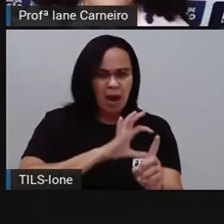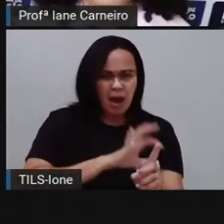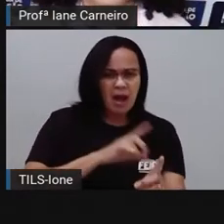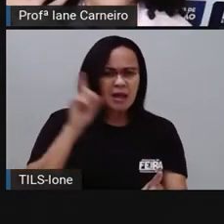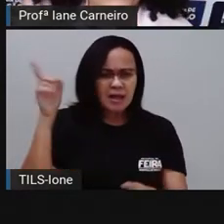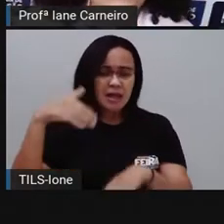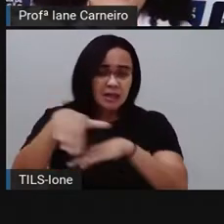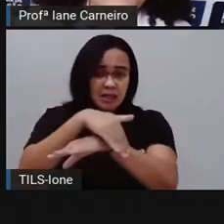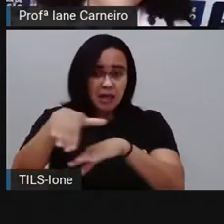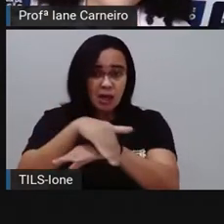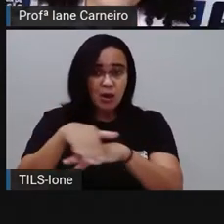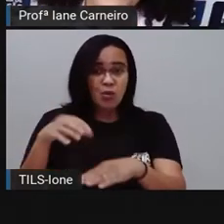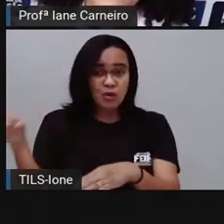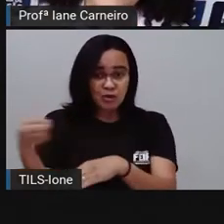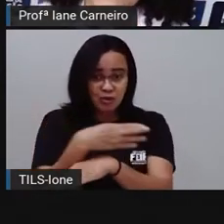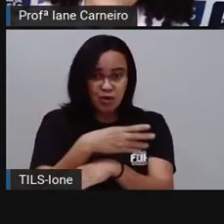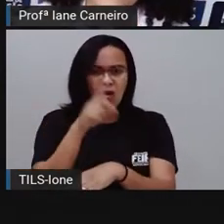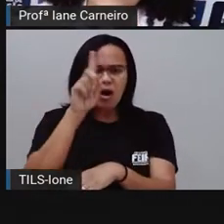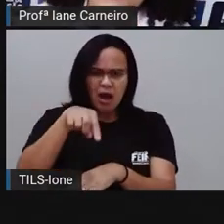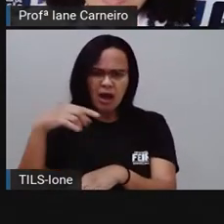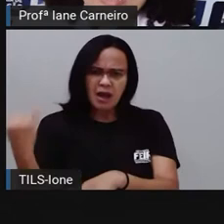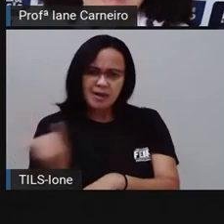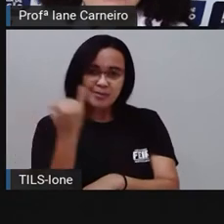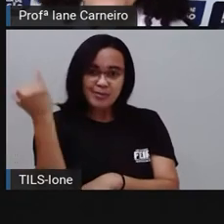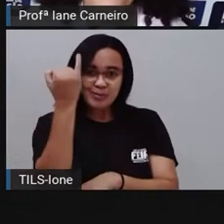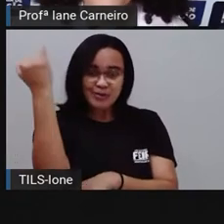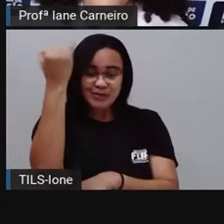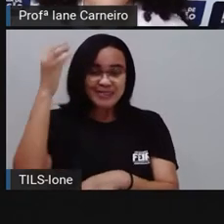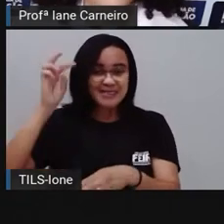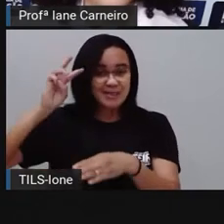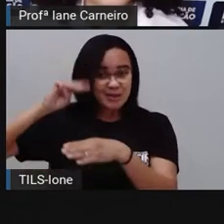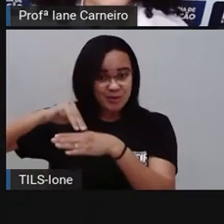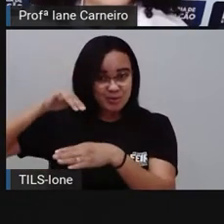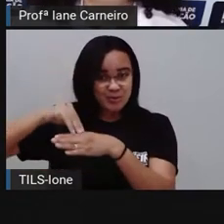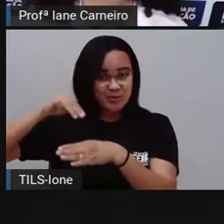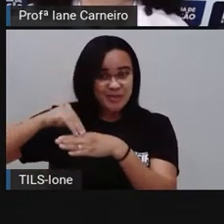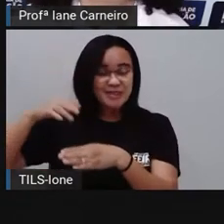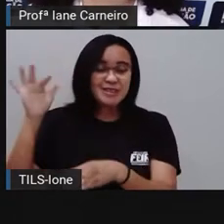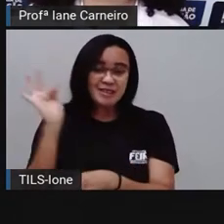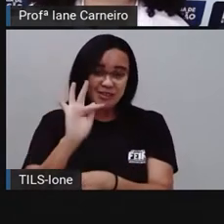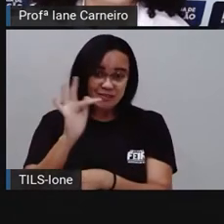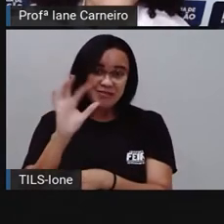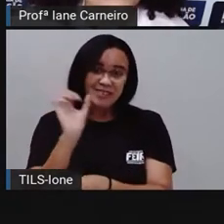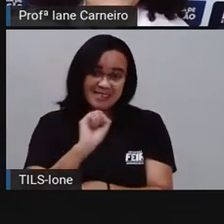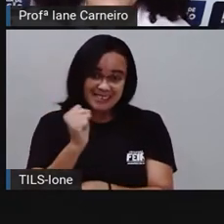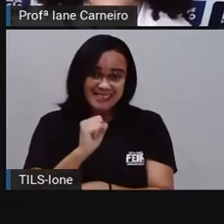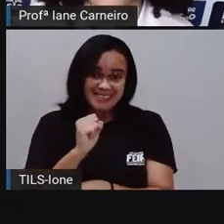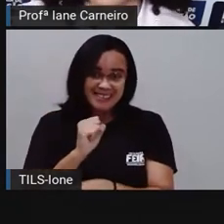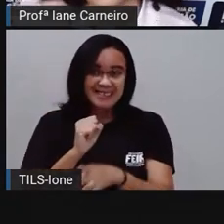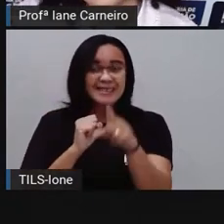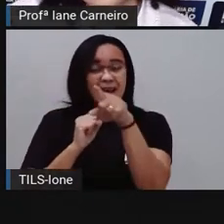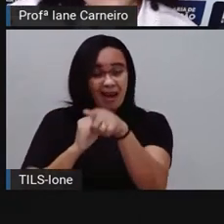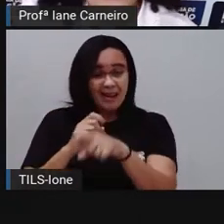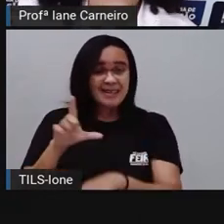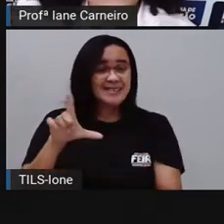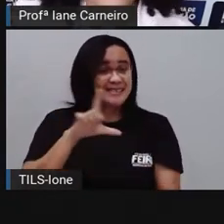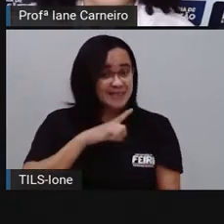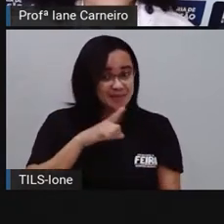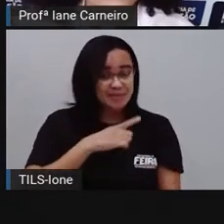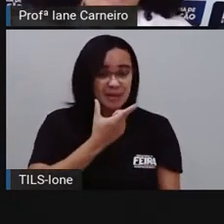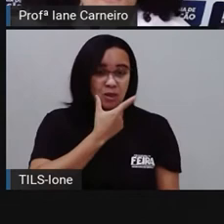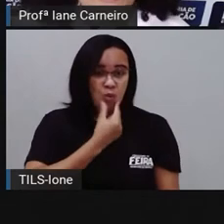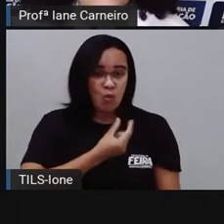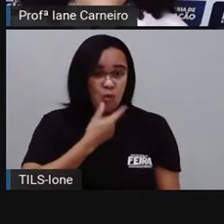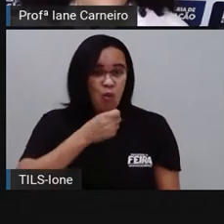gente vê como é uma pessoa importante aqui em nosso município. Esse aqui é um cantor também, assim, que tem